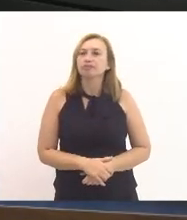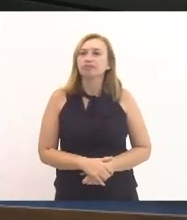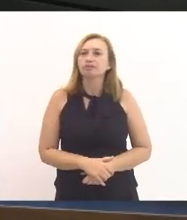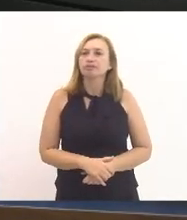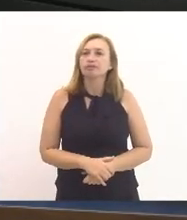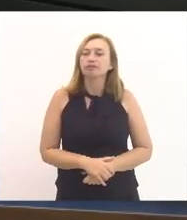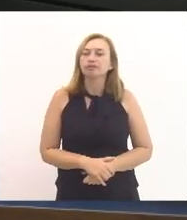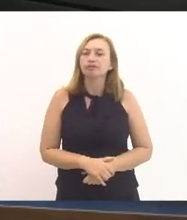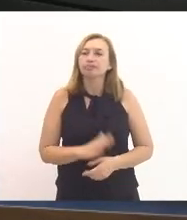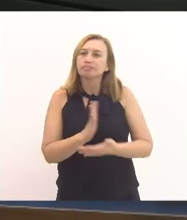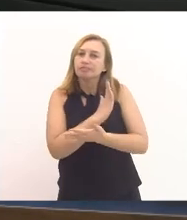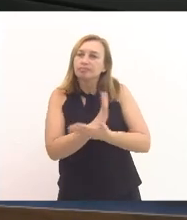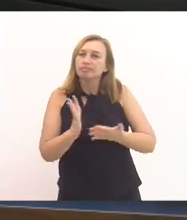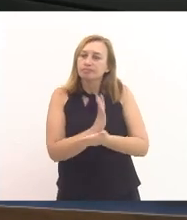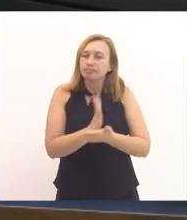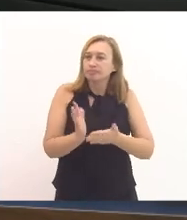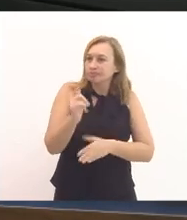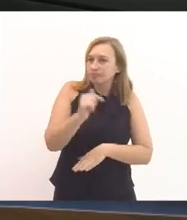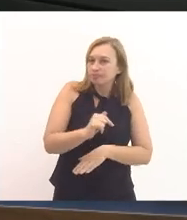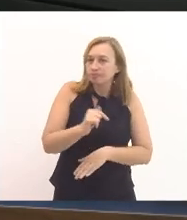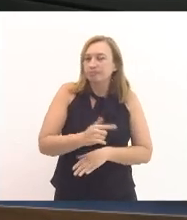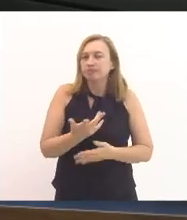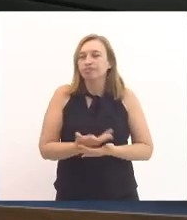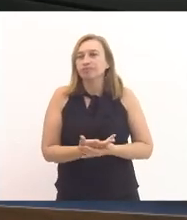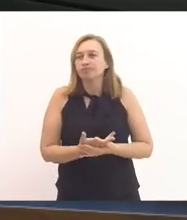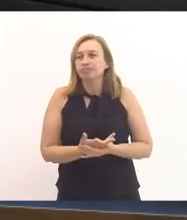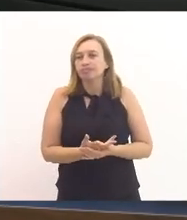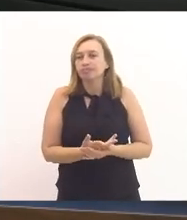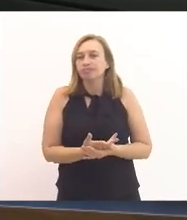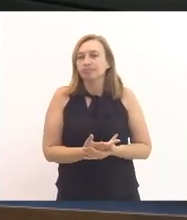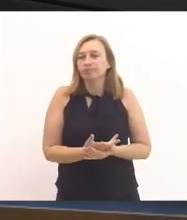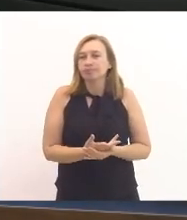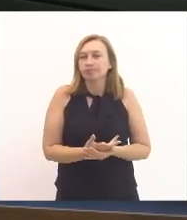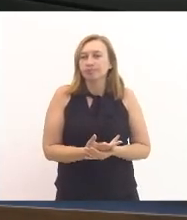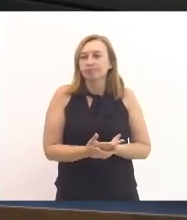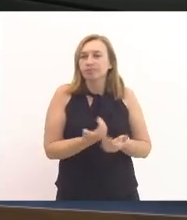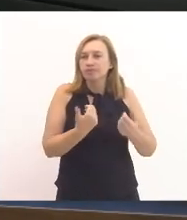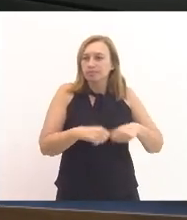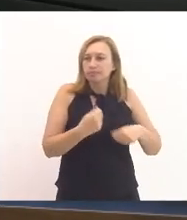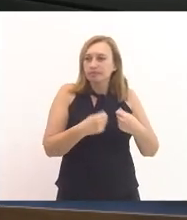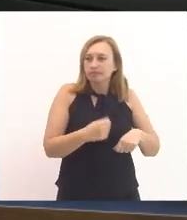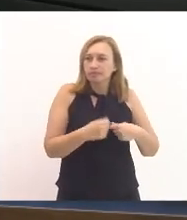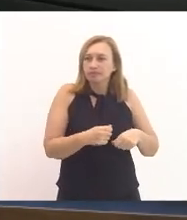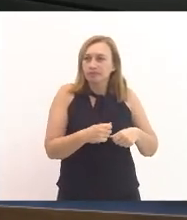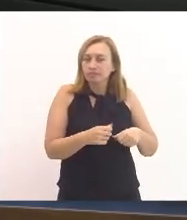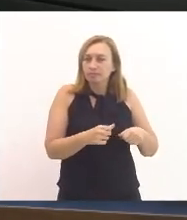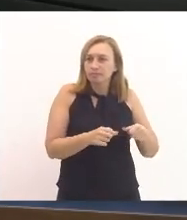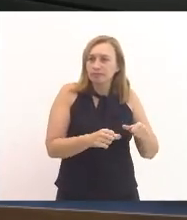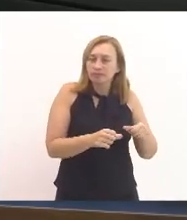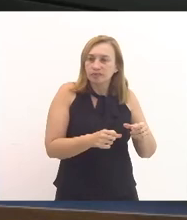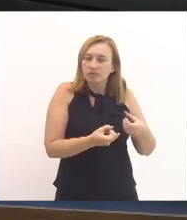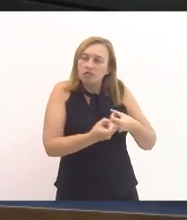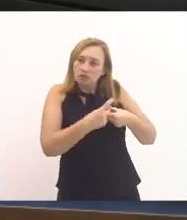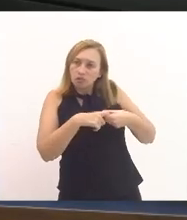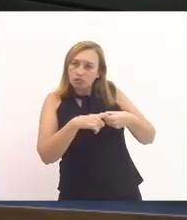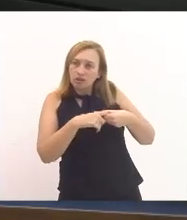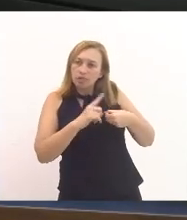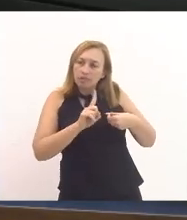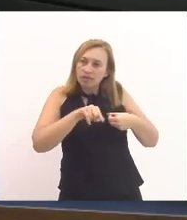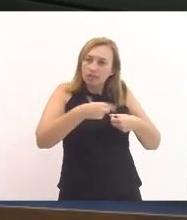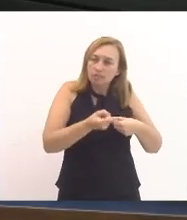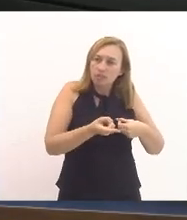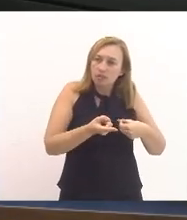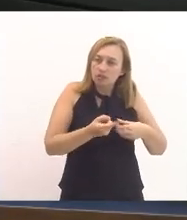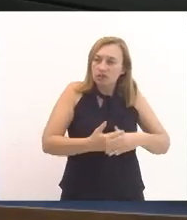Às vezes aqui você não chuta na trave para bola voltar a bater no cara entrar porque senão governo não